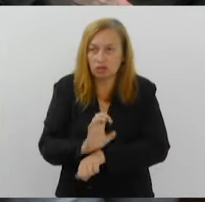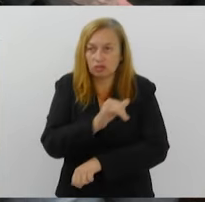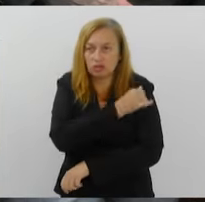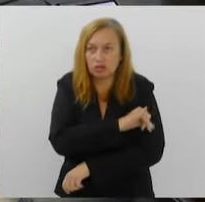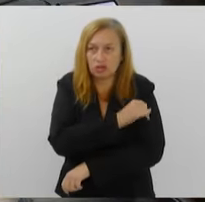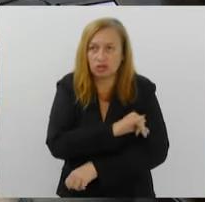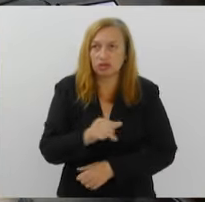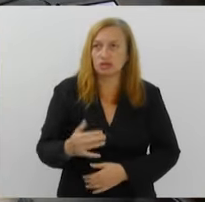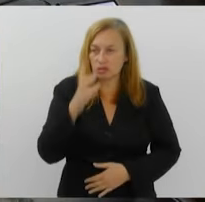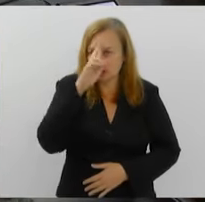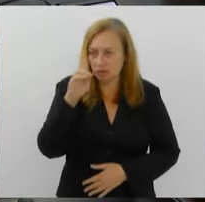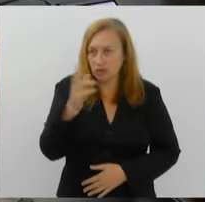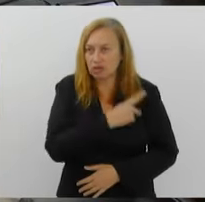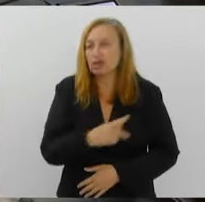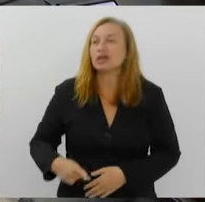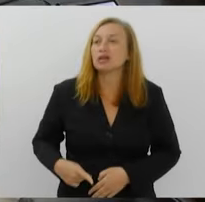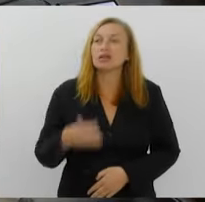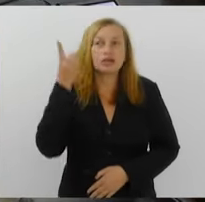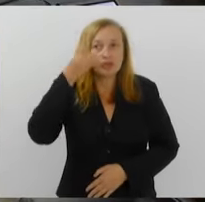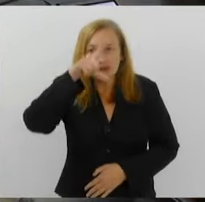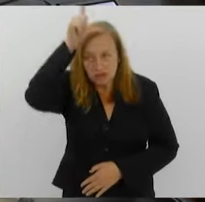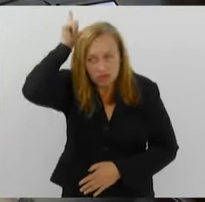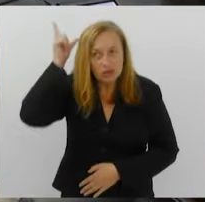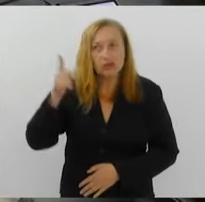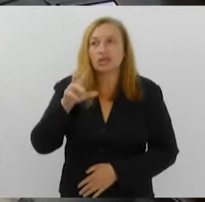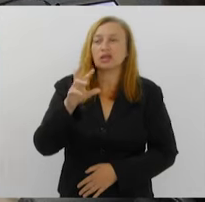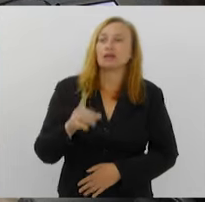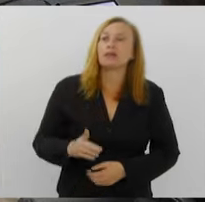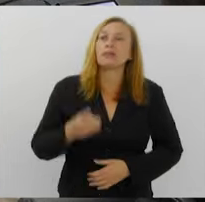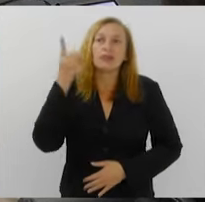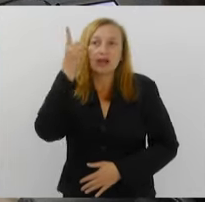presidente. Deputado Luiz Paulo, por favor. Deputado